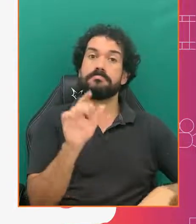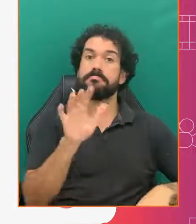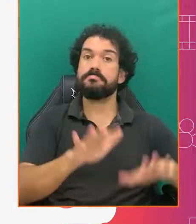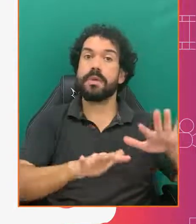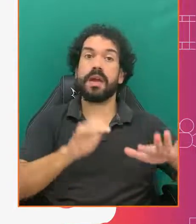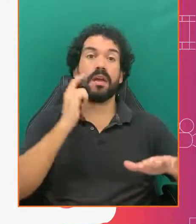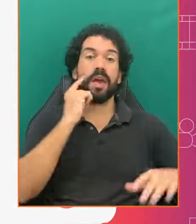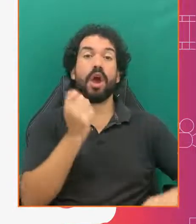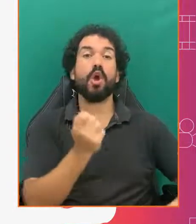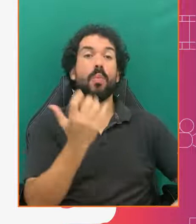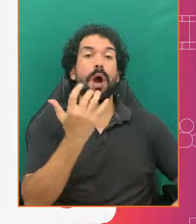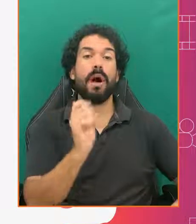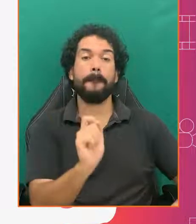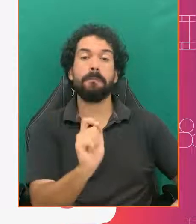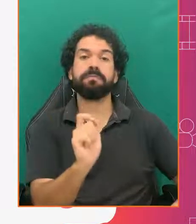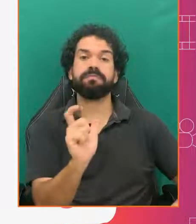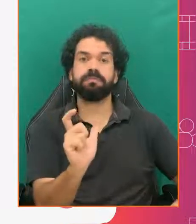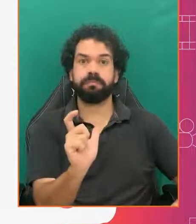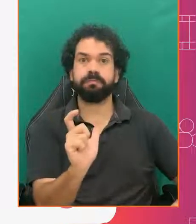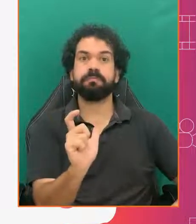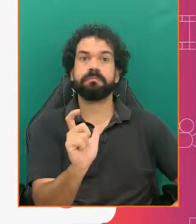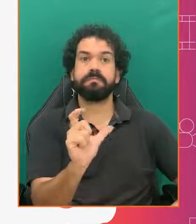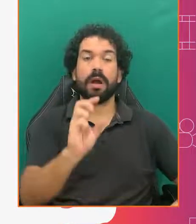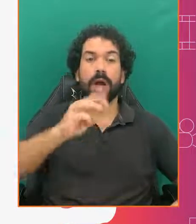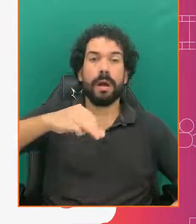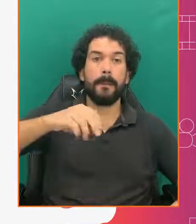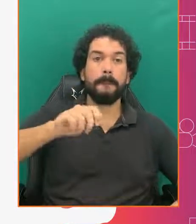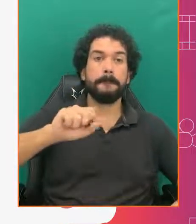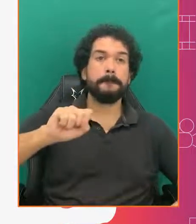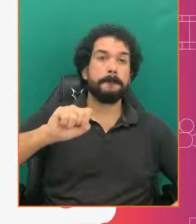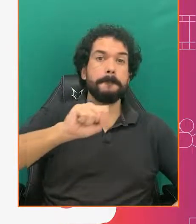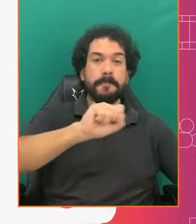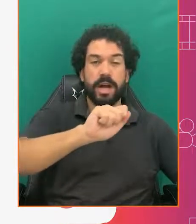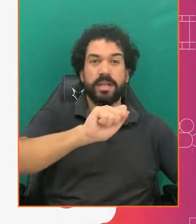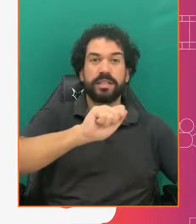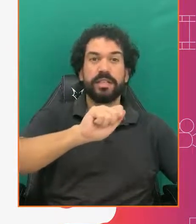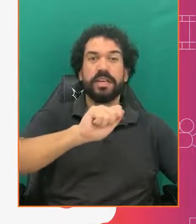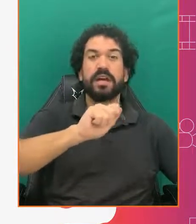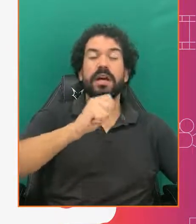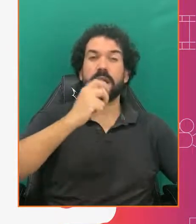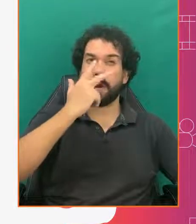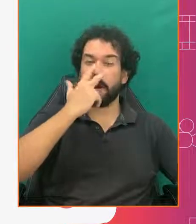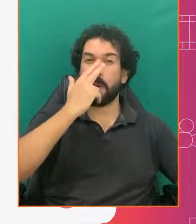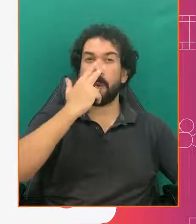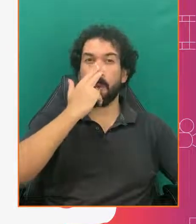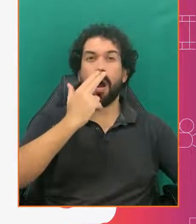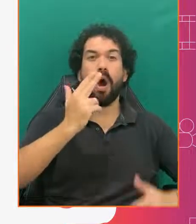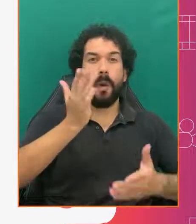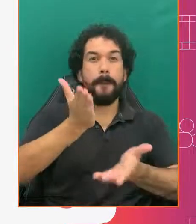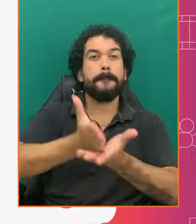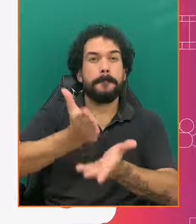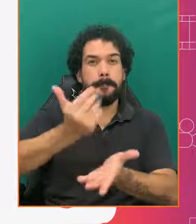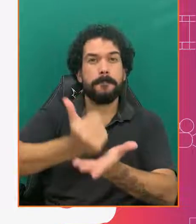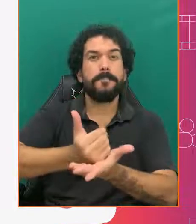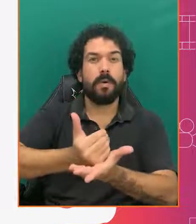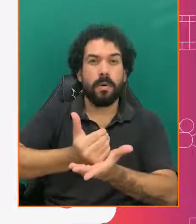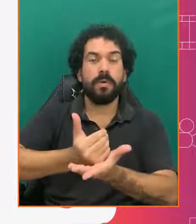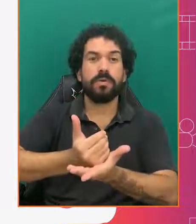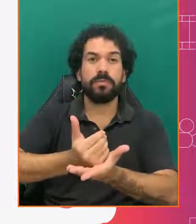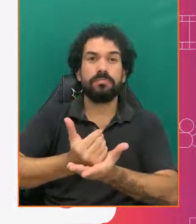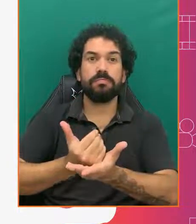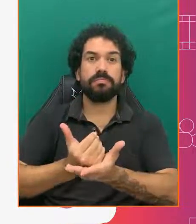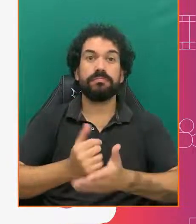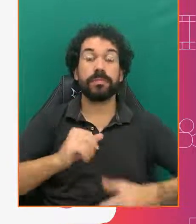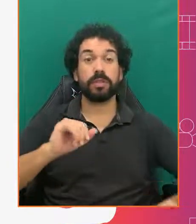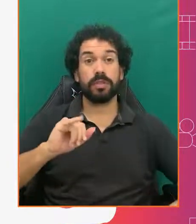É a quantidade de matéria, de massa. Massa como se fosse a massa de bolo